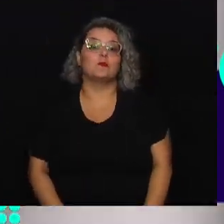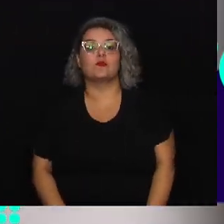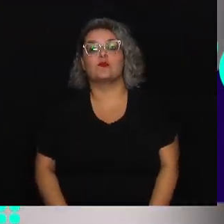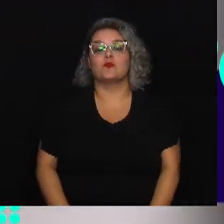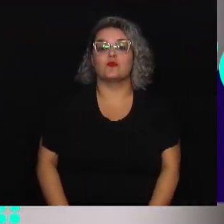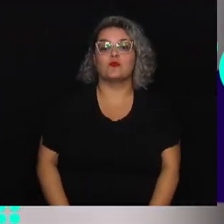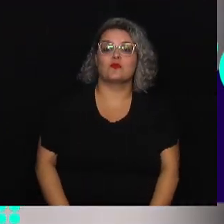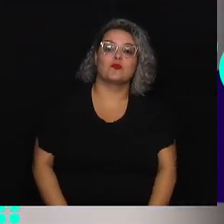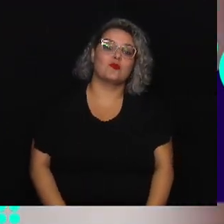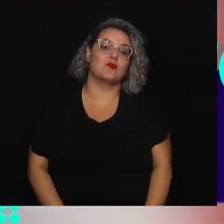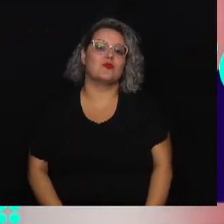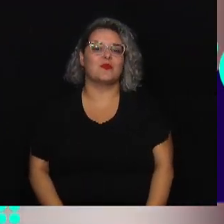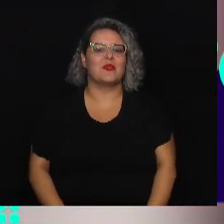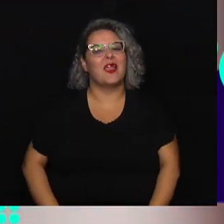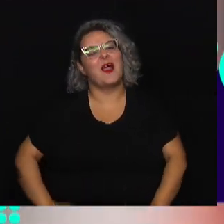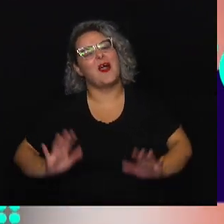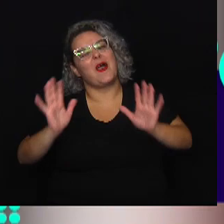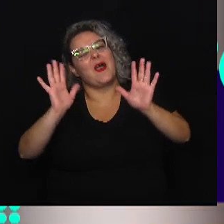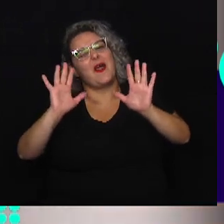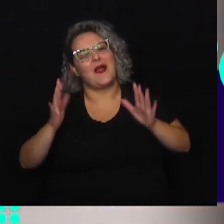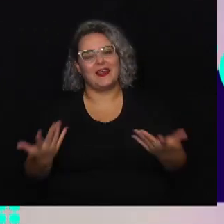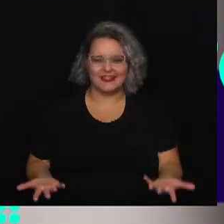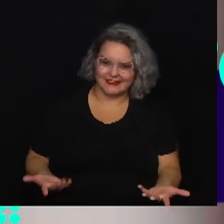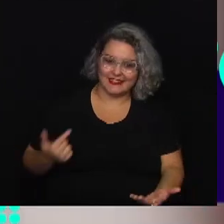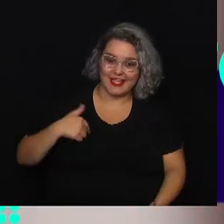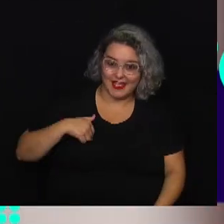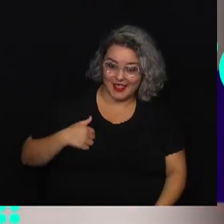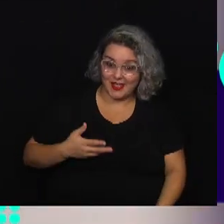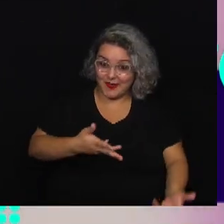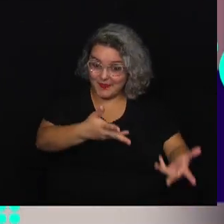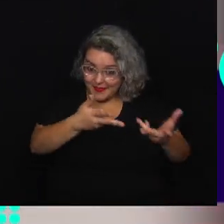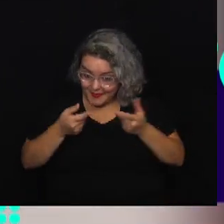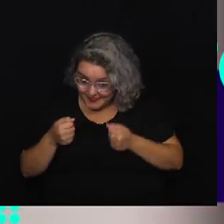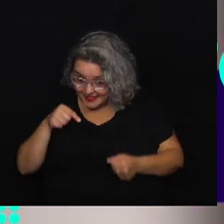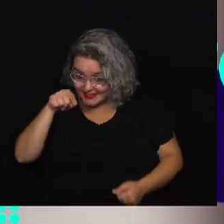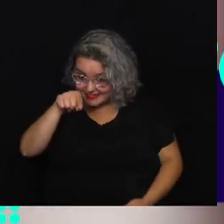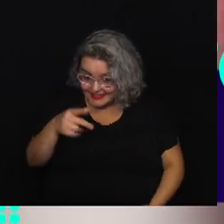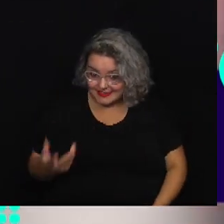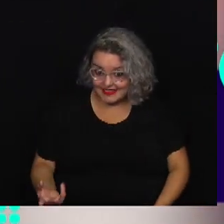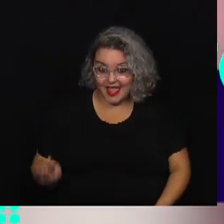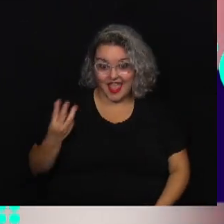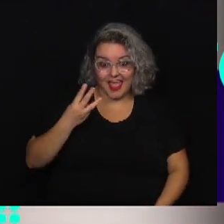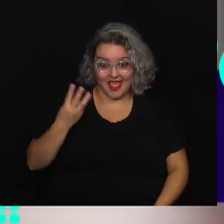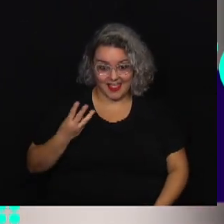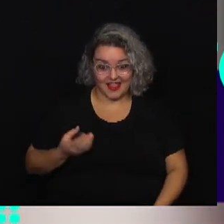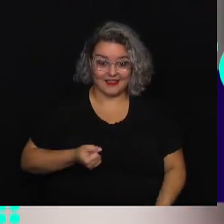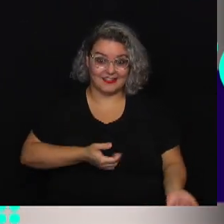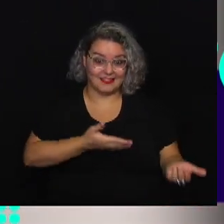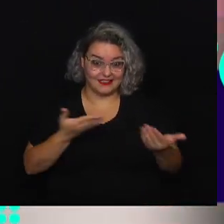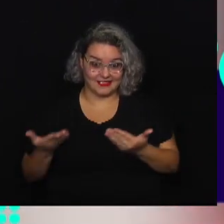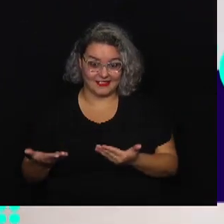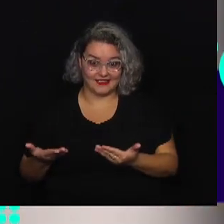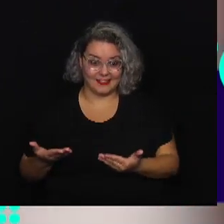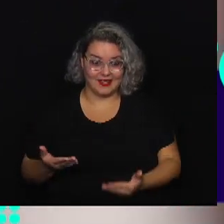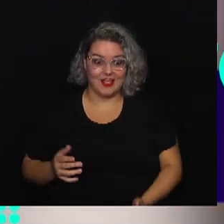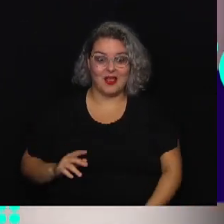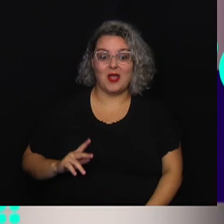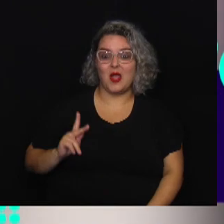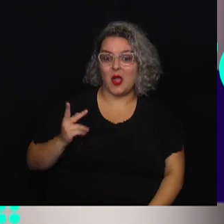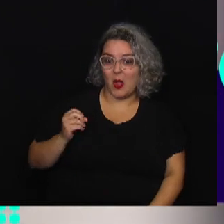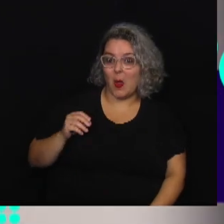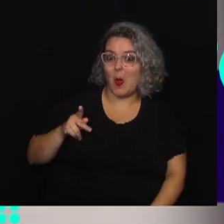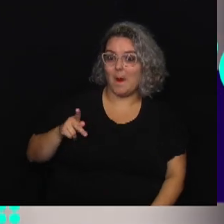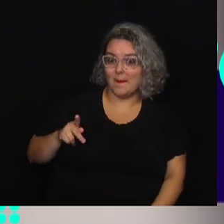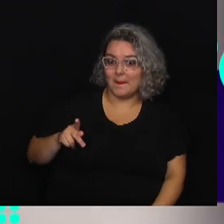Ana. Salve, salve, GG aqui na voz. Eu estou passando para te convidar para minha terceira apresentação no Rock Pride. Dessa